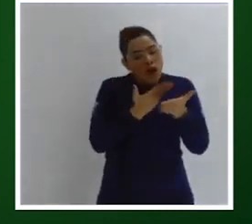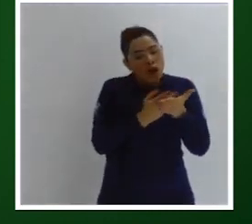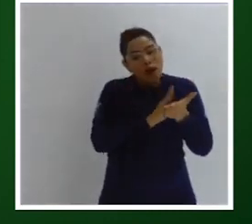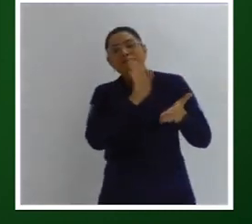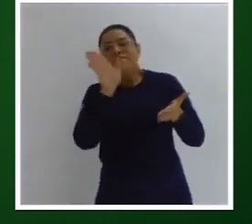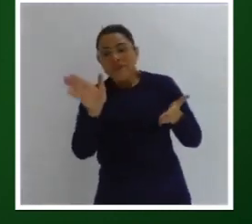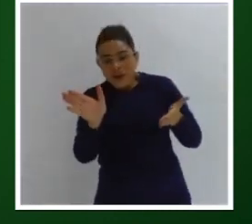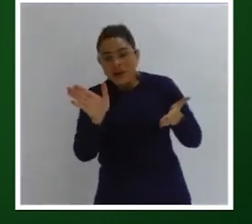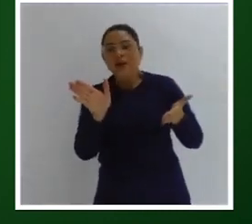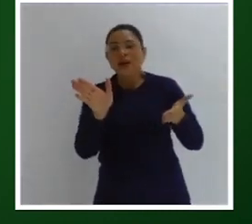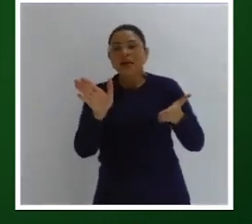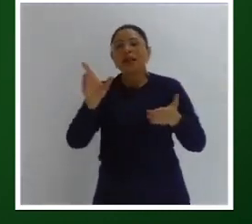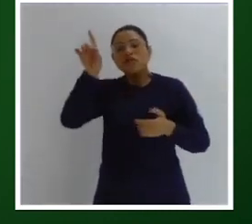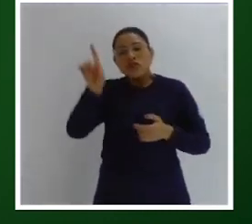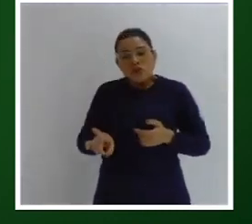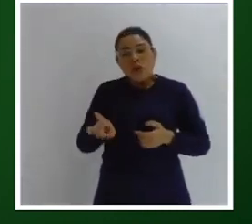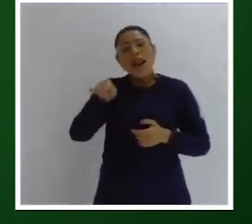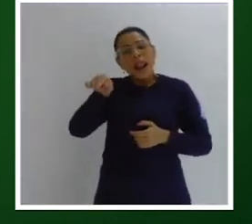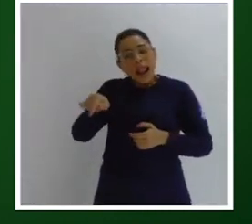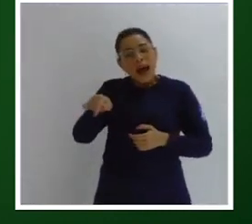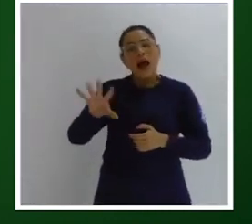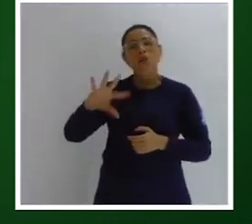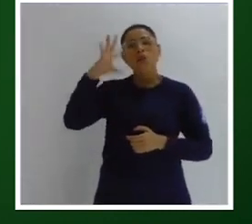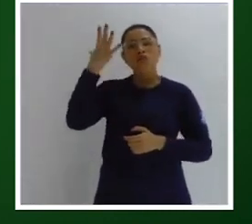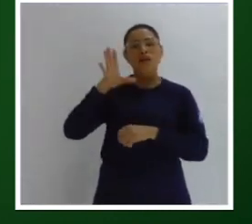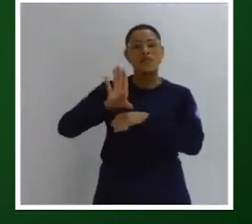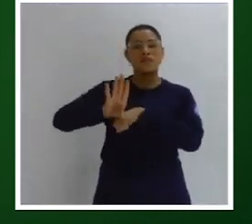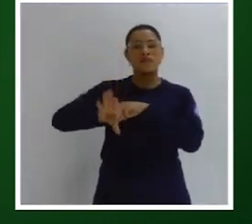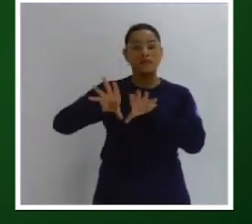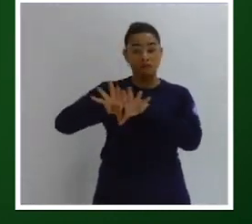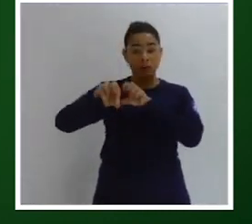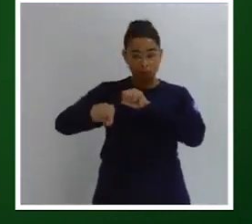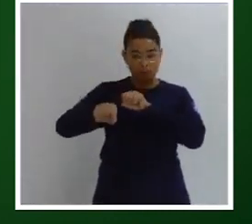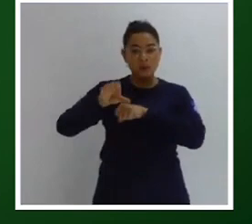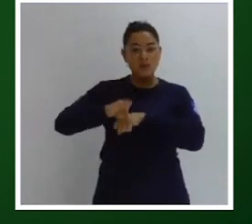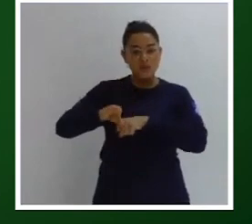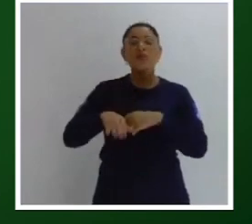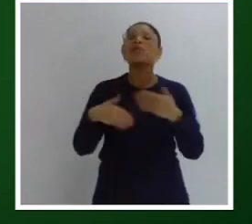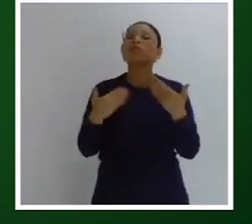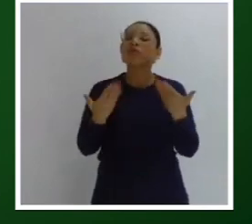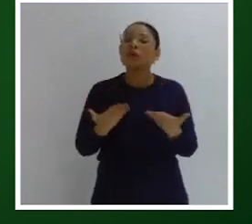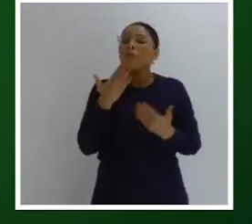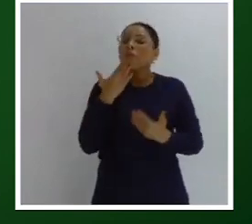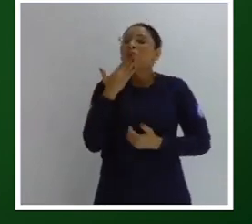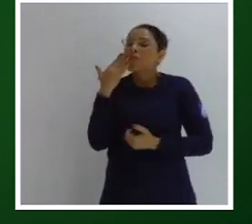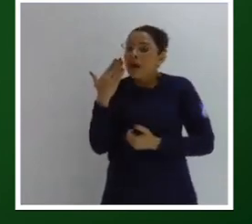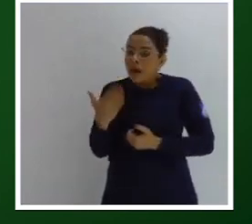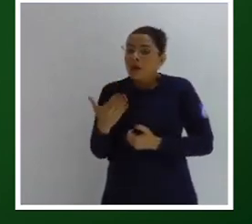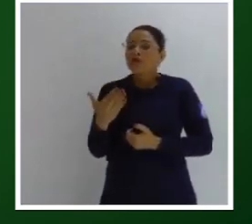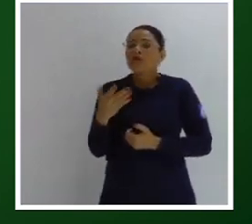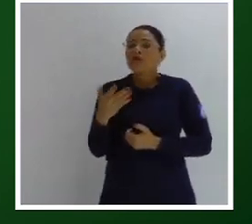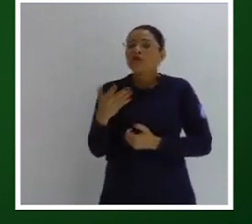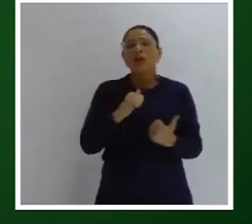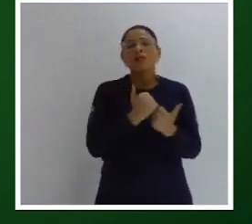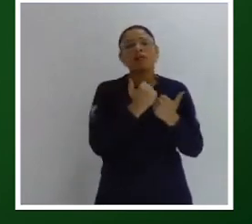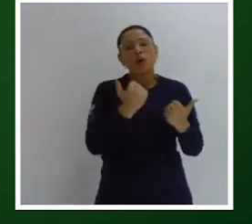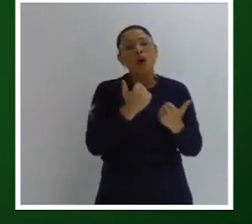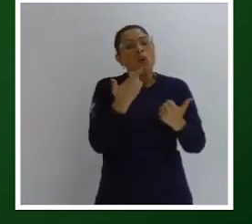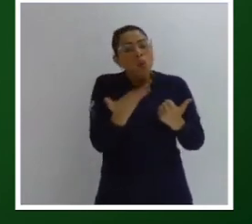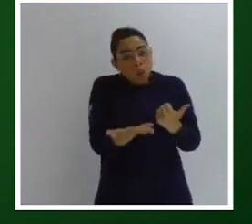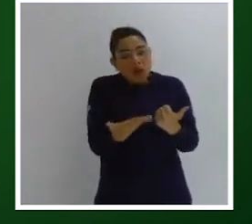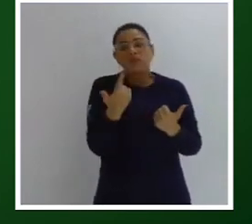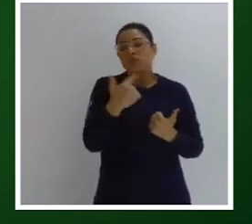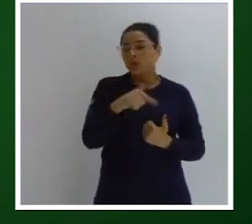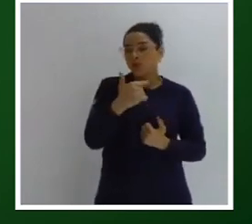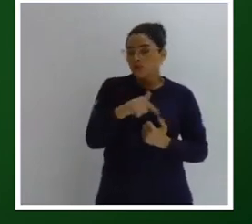diretoria E lá nós fazemos a nossa formação né normalmente a gente pede para deixar um eventual quando não tem o